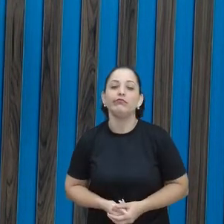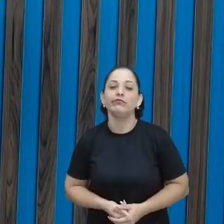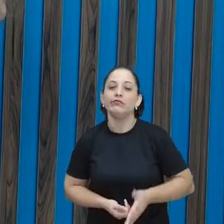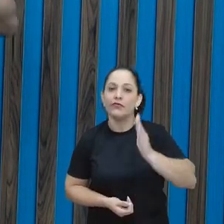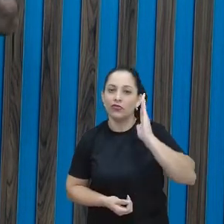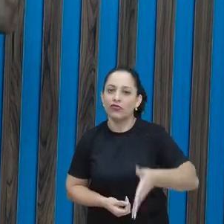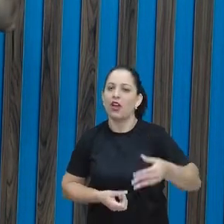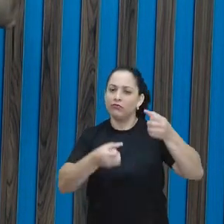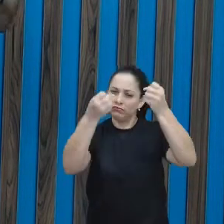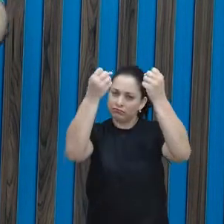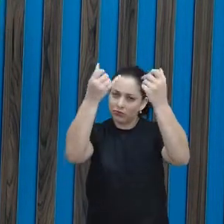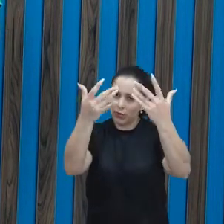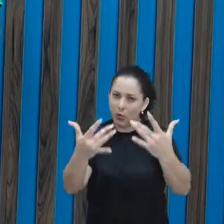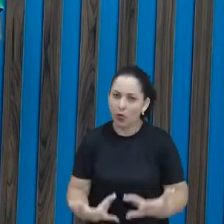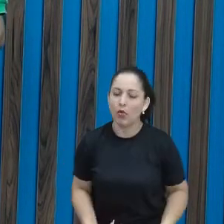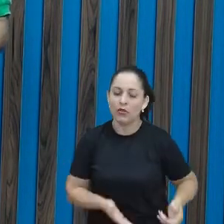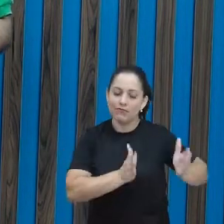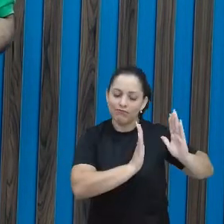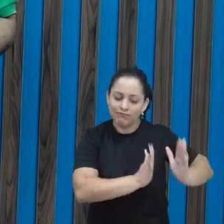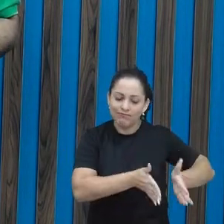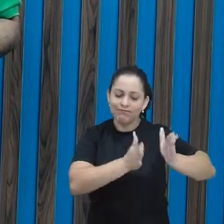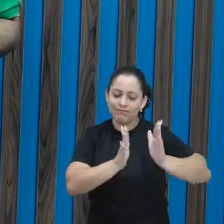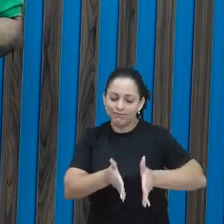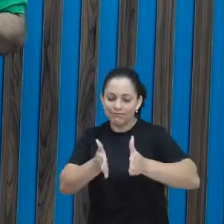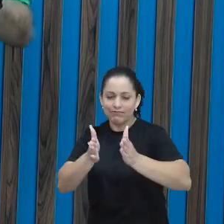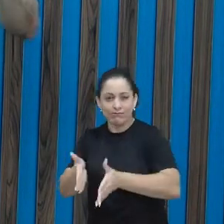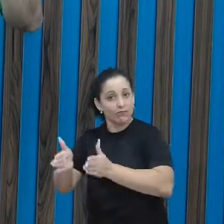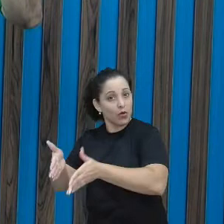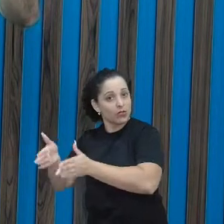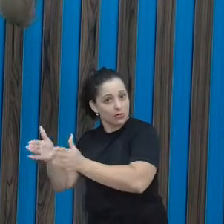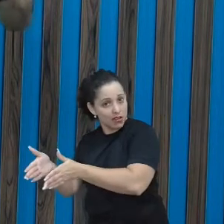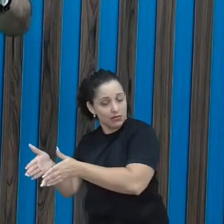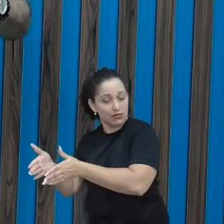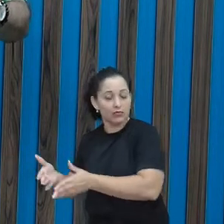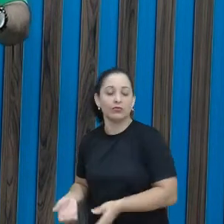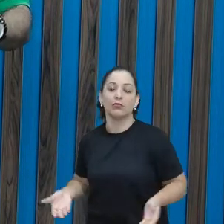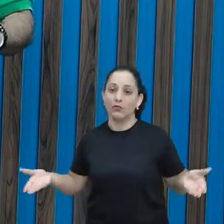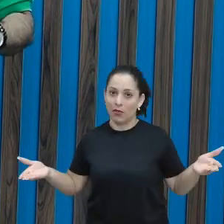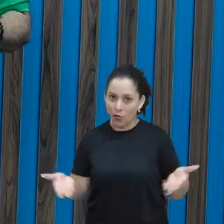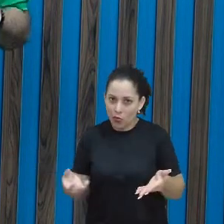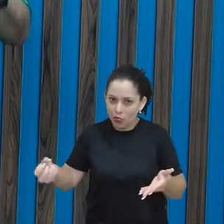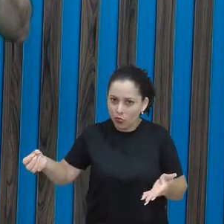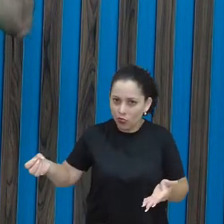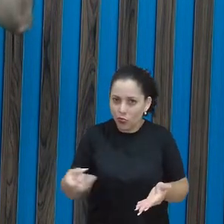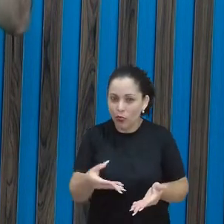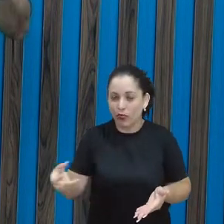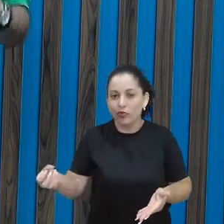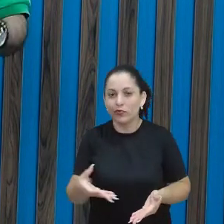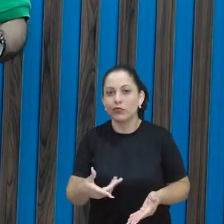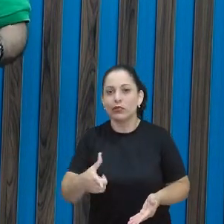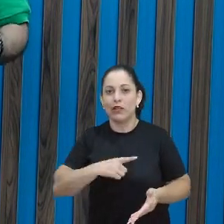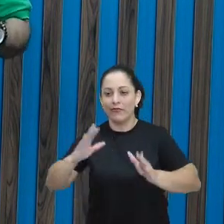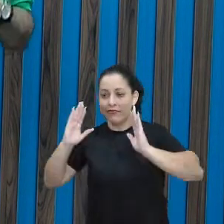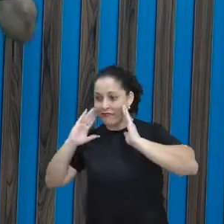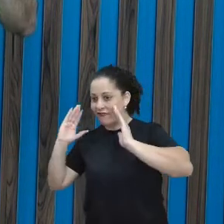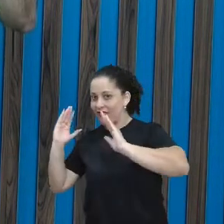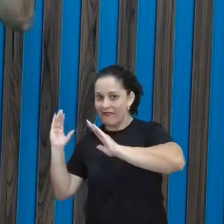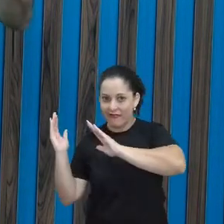que esse novo processo de colonização ele vai estar com os seus